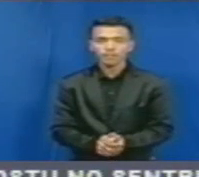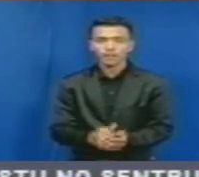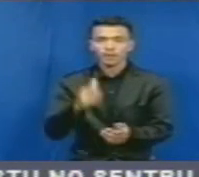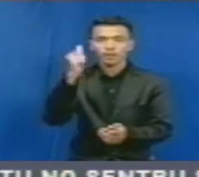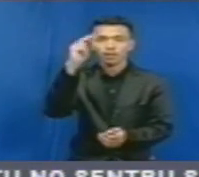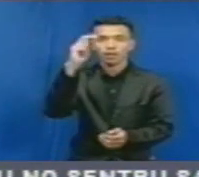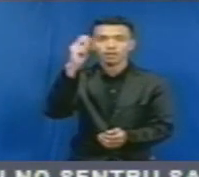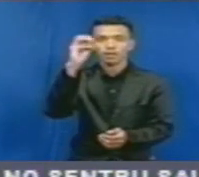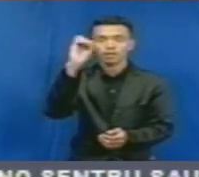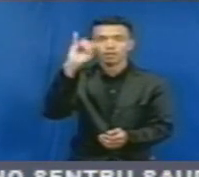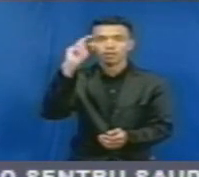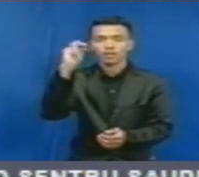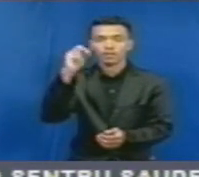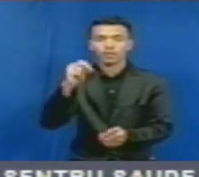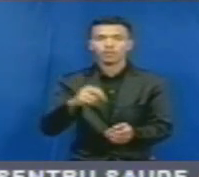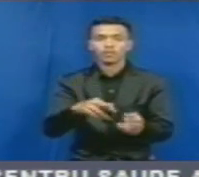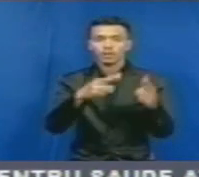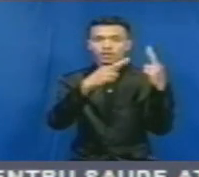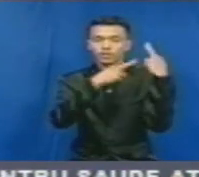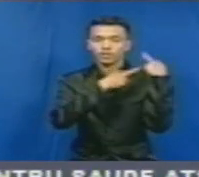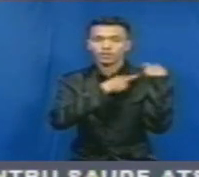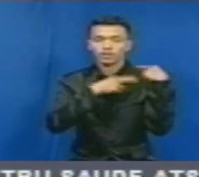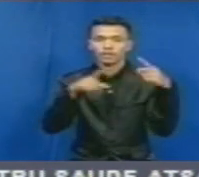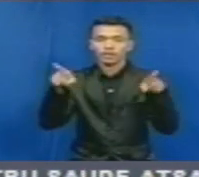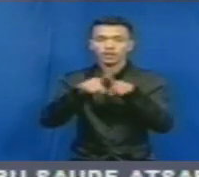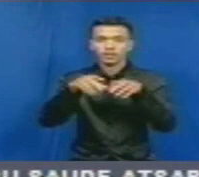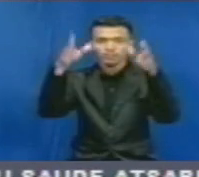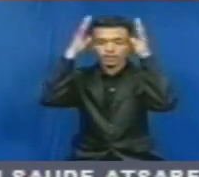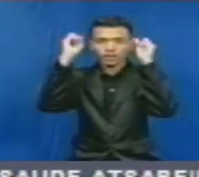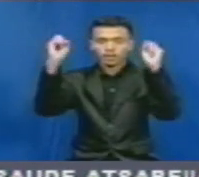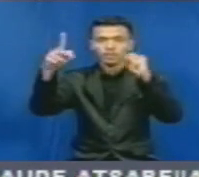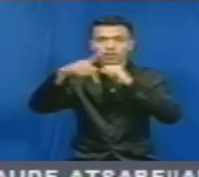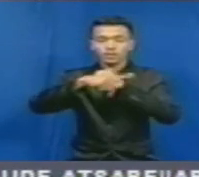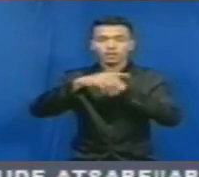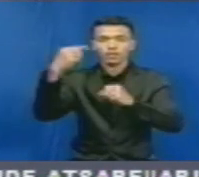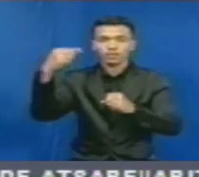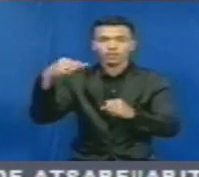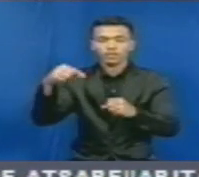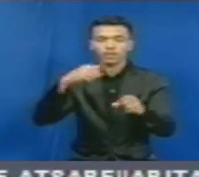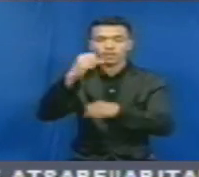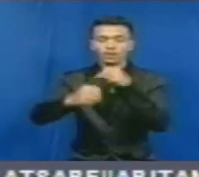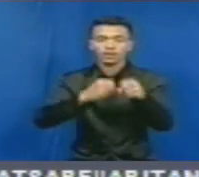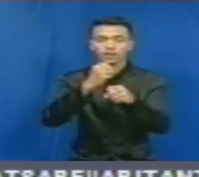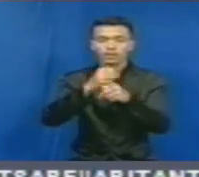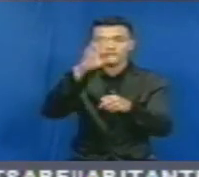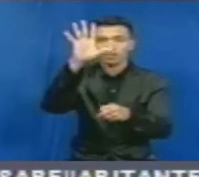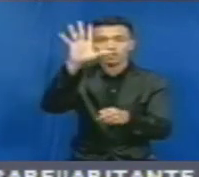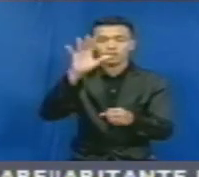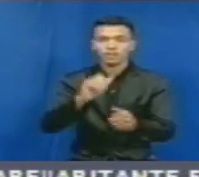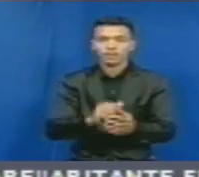António Lela Runo Cruz, eleito no dar presidente do Partido Os Verdes de Timor, para o período Tinang Lima.